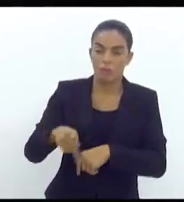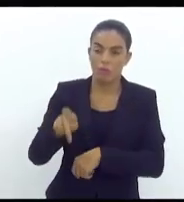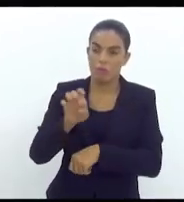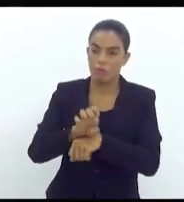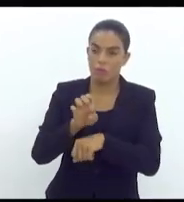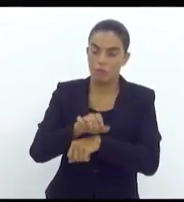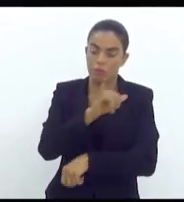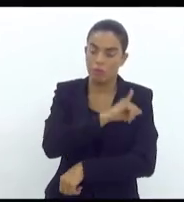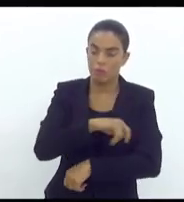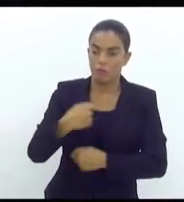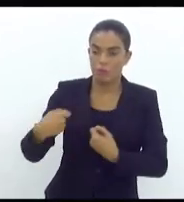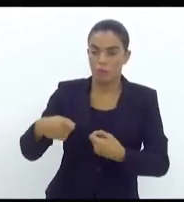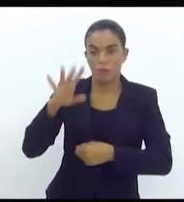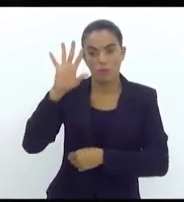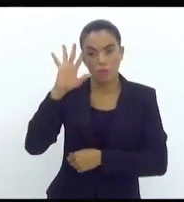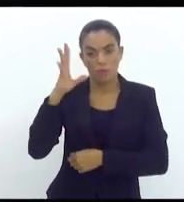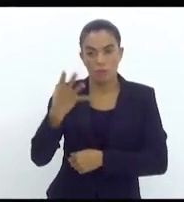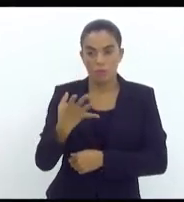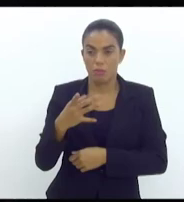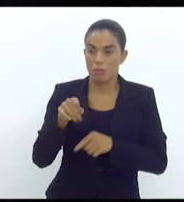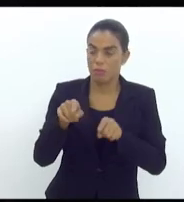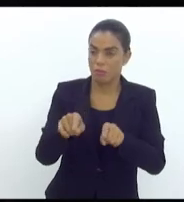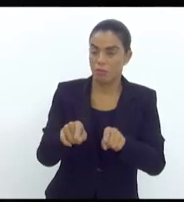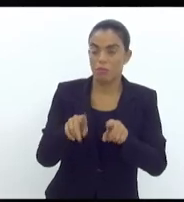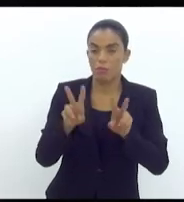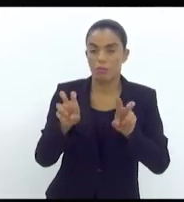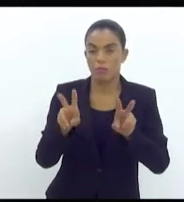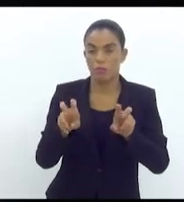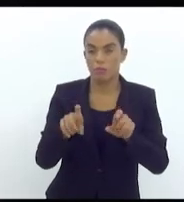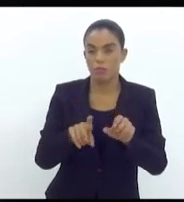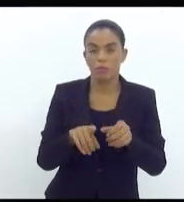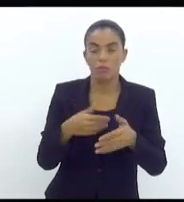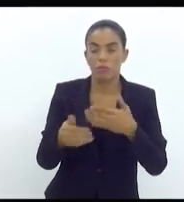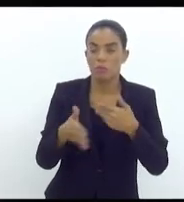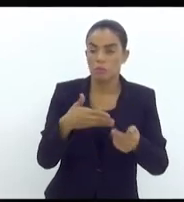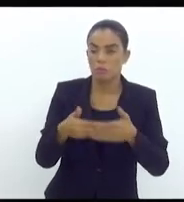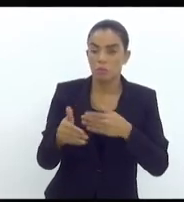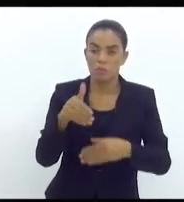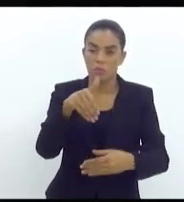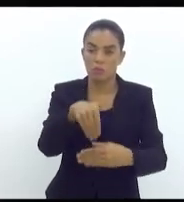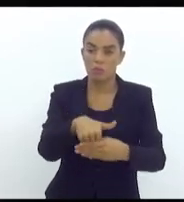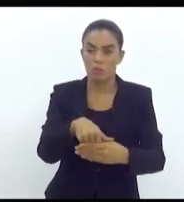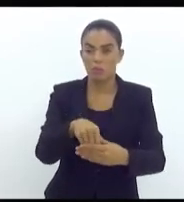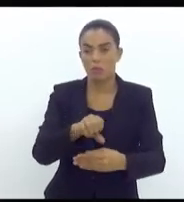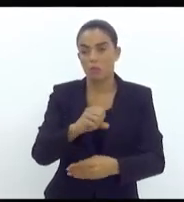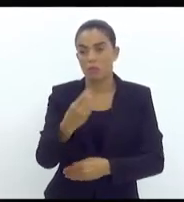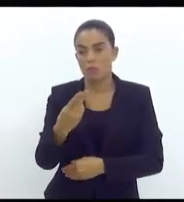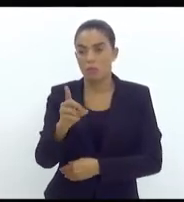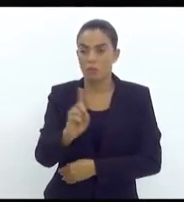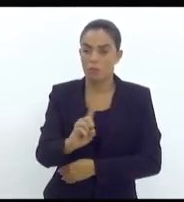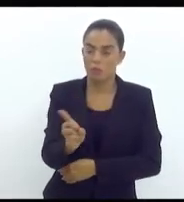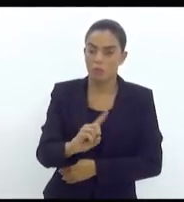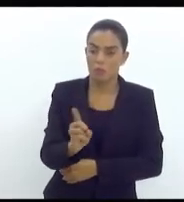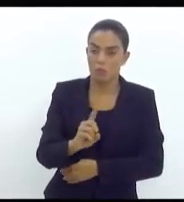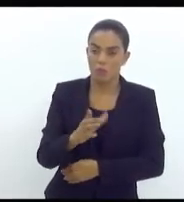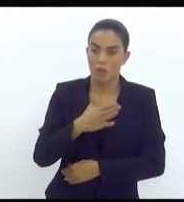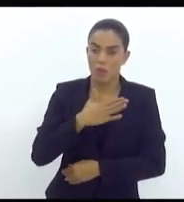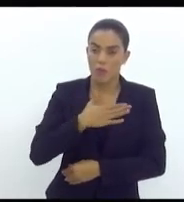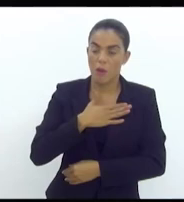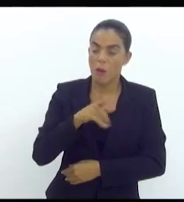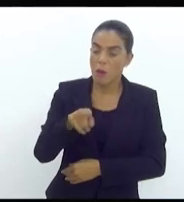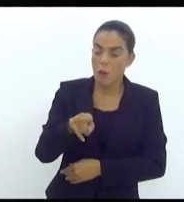porque é isto independentemente de ter votado ou não no Senhor é isto o que